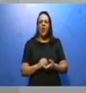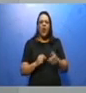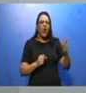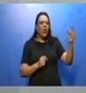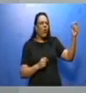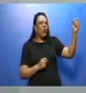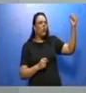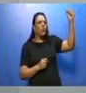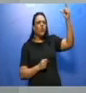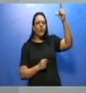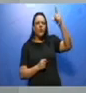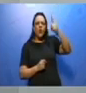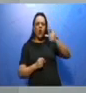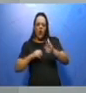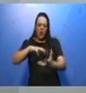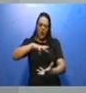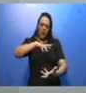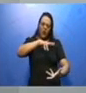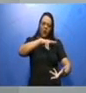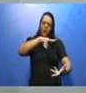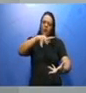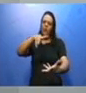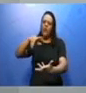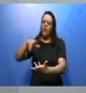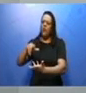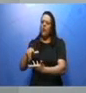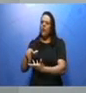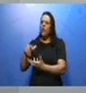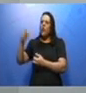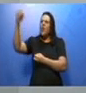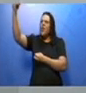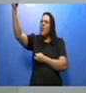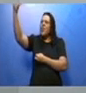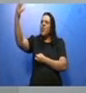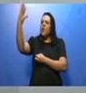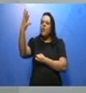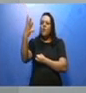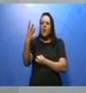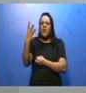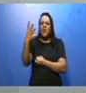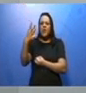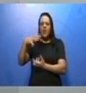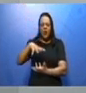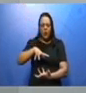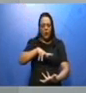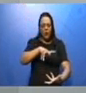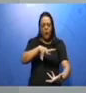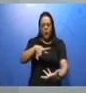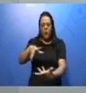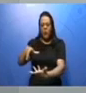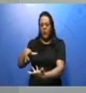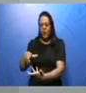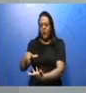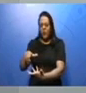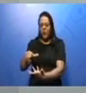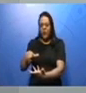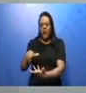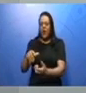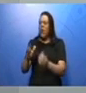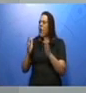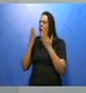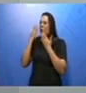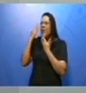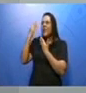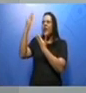banha o mundo, com o seu calor ilumina o dia. Obrigado por oferecer para todos mais um dia da existência nesse